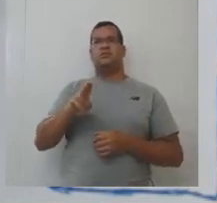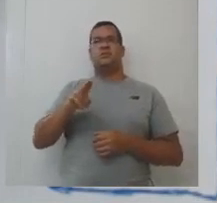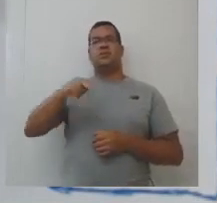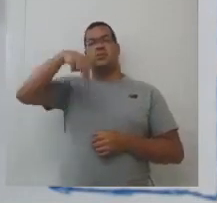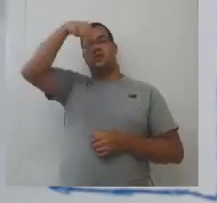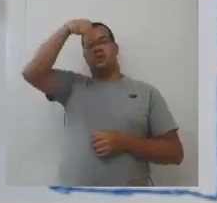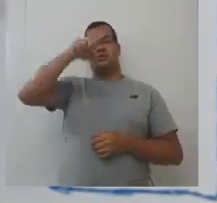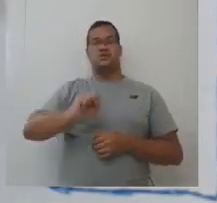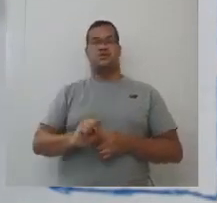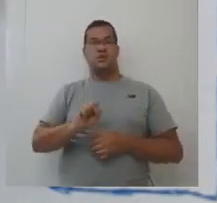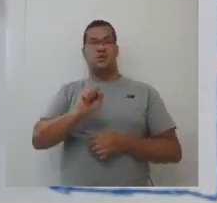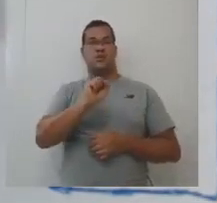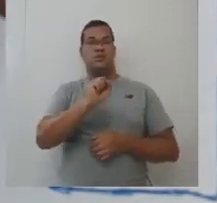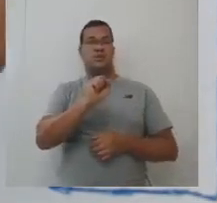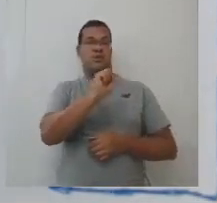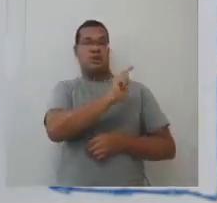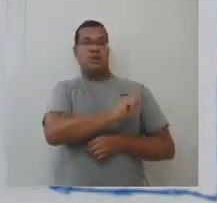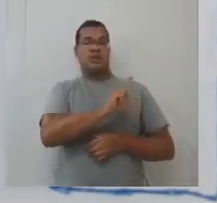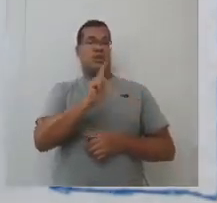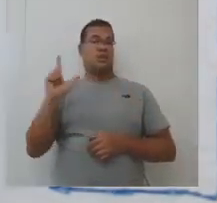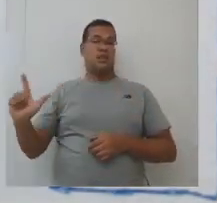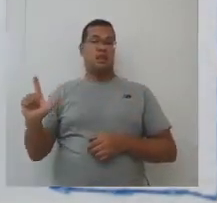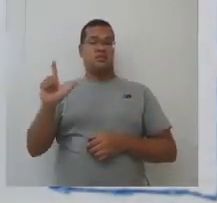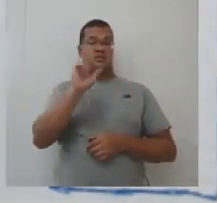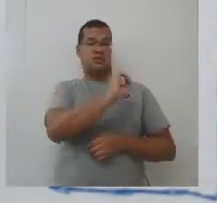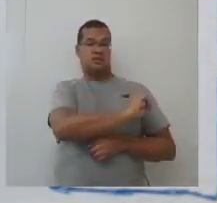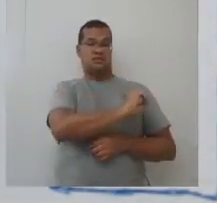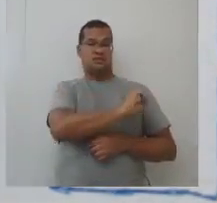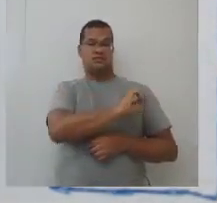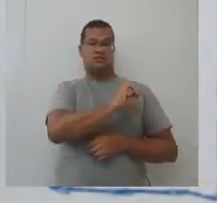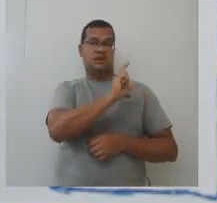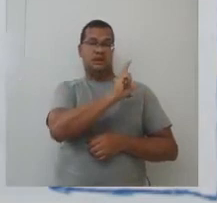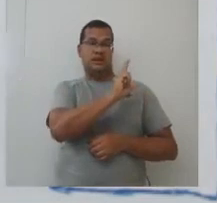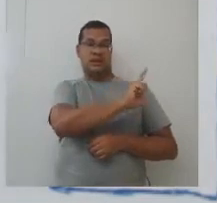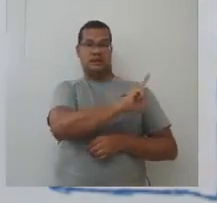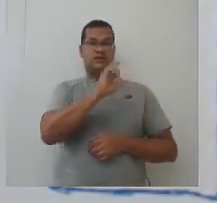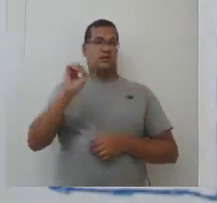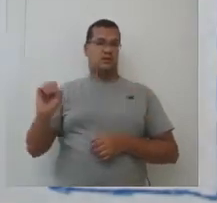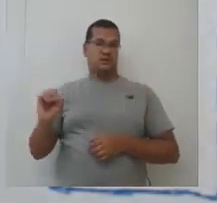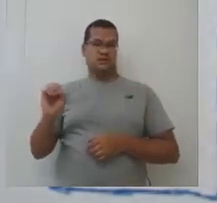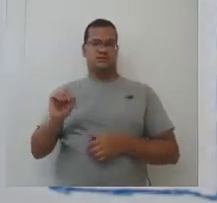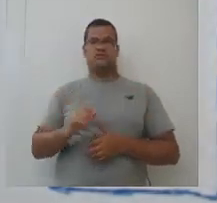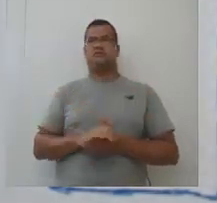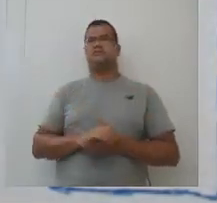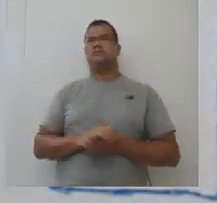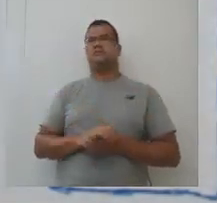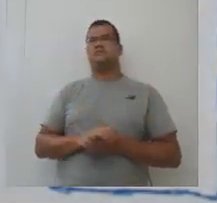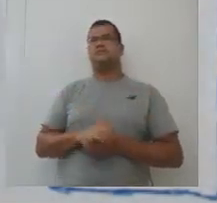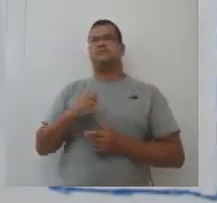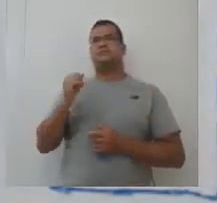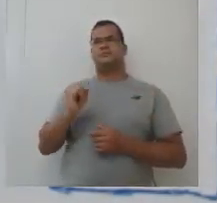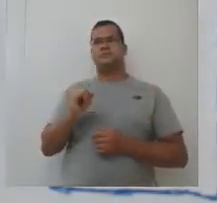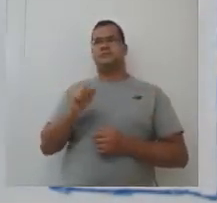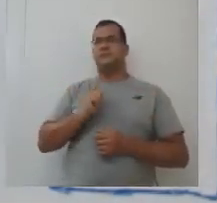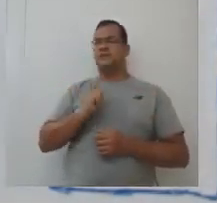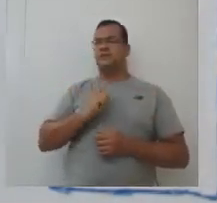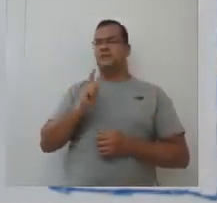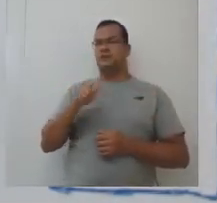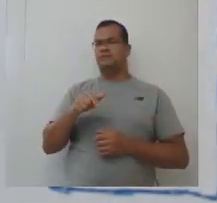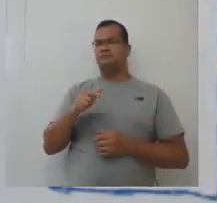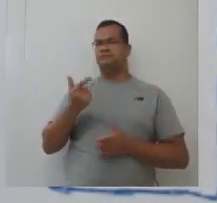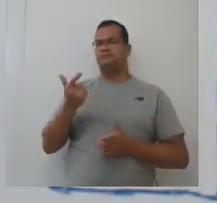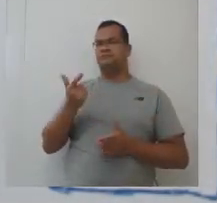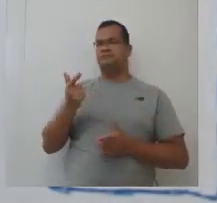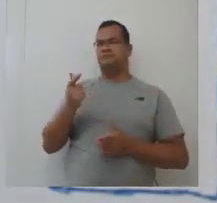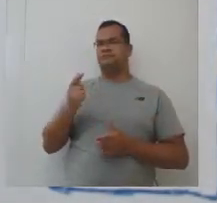sul, leste, oeste. Então, se eu vou dizer que essa força está na direção norte,